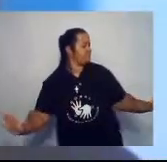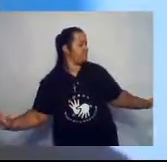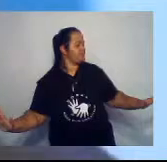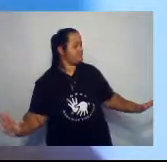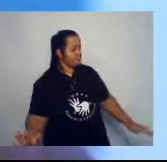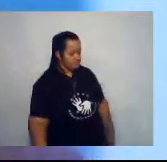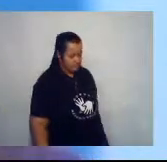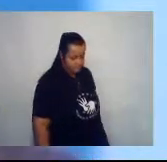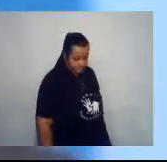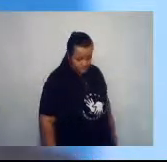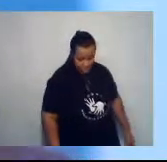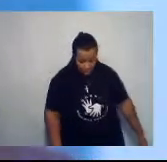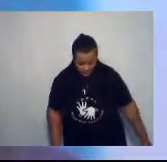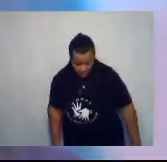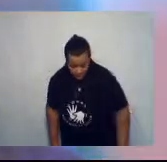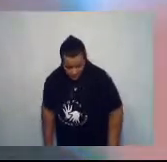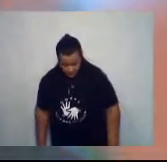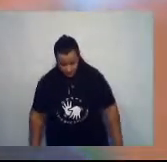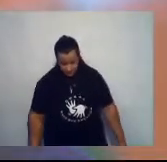e